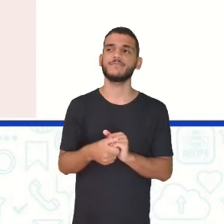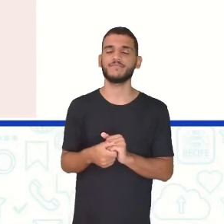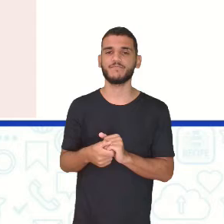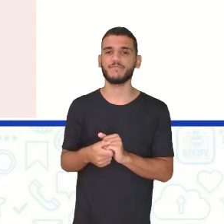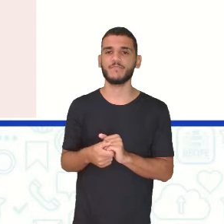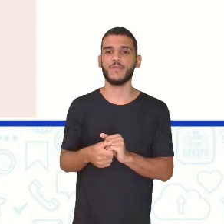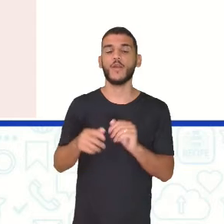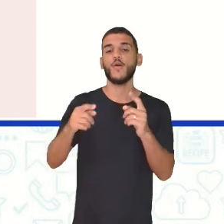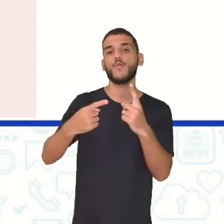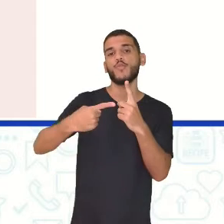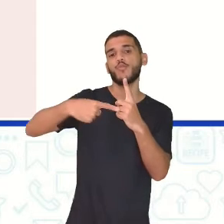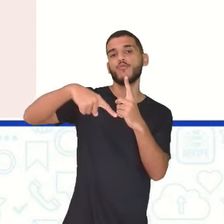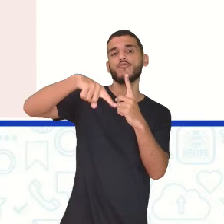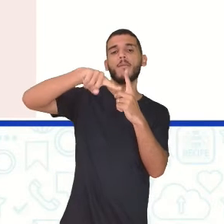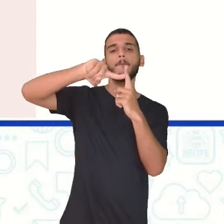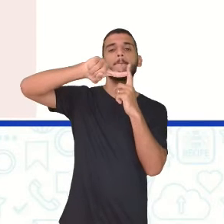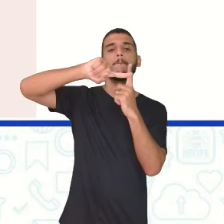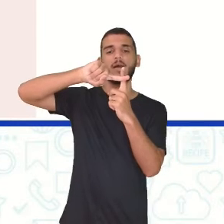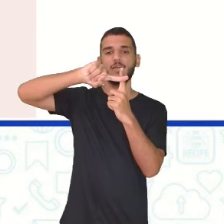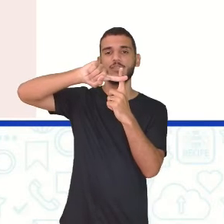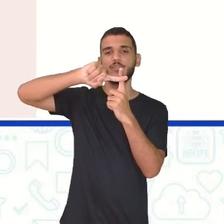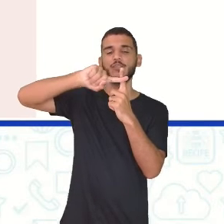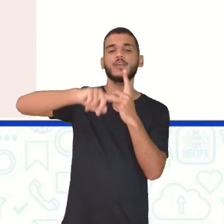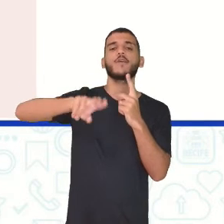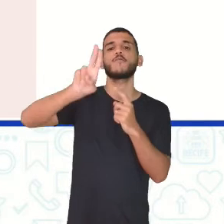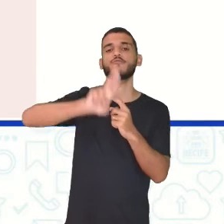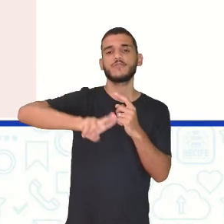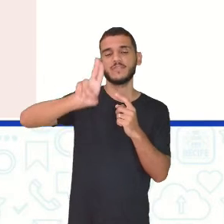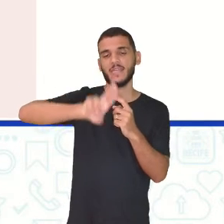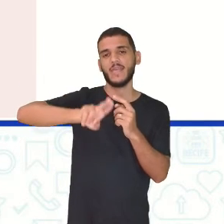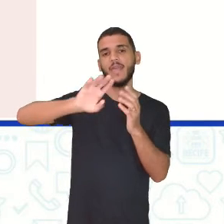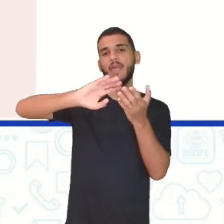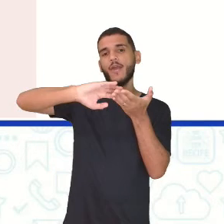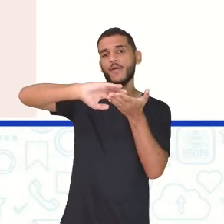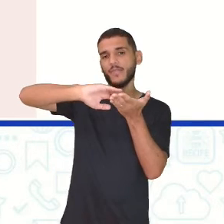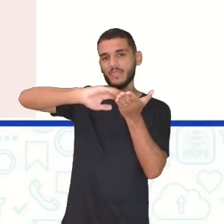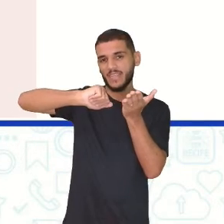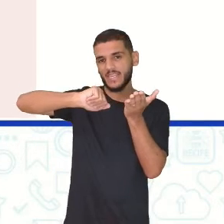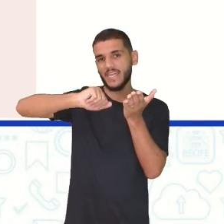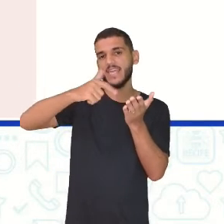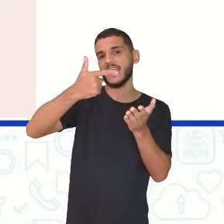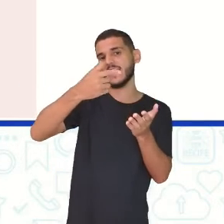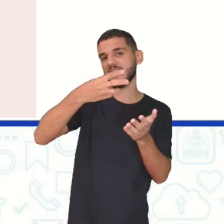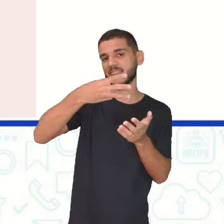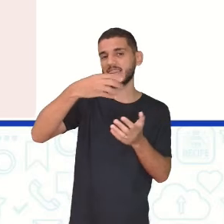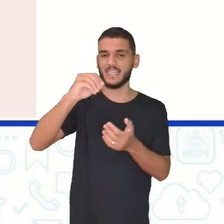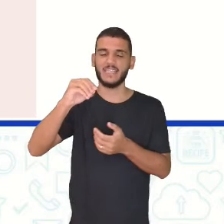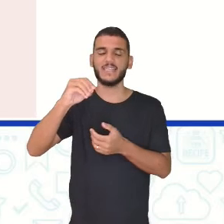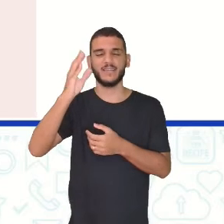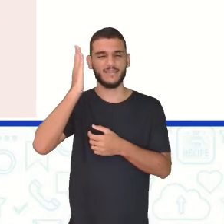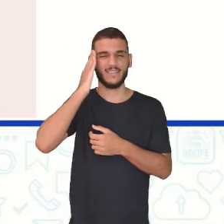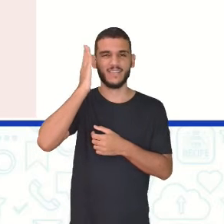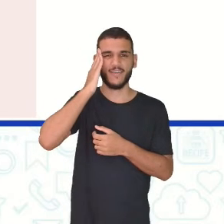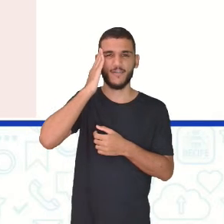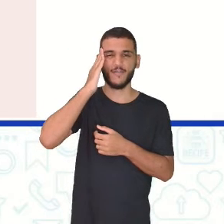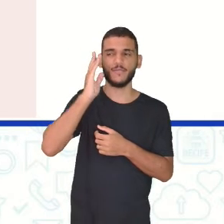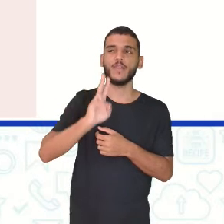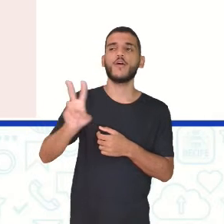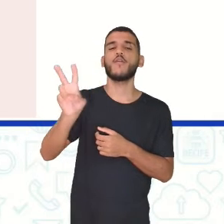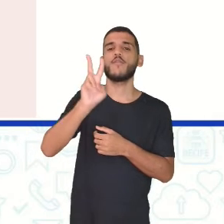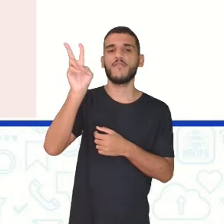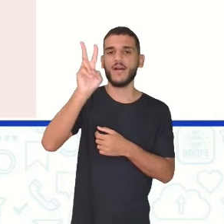que eu adicionei, eu retirei agora 30. Então, do valor real, eu tenho aí menos